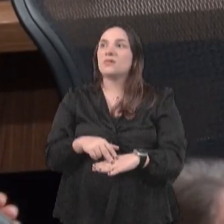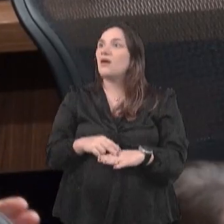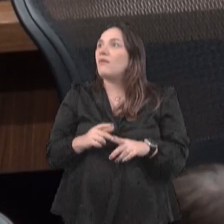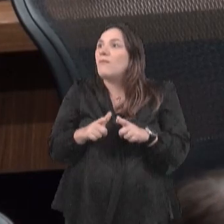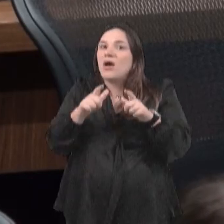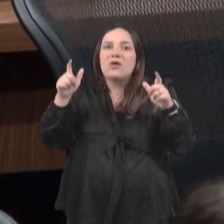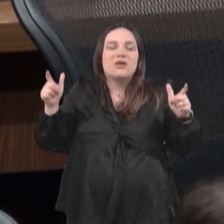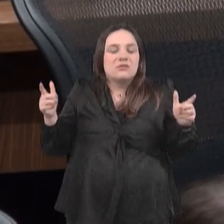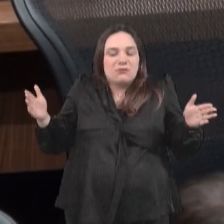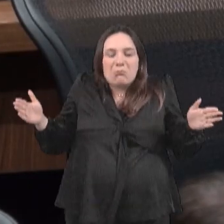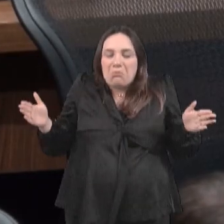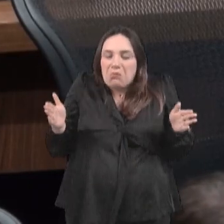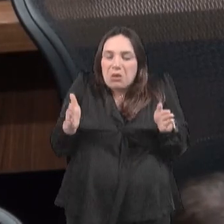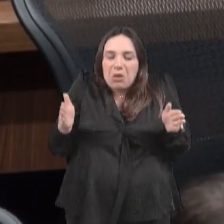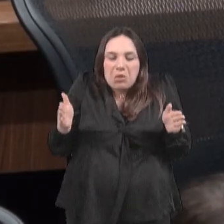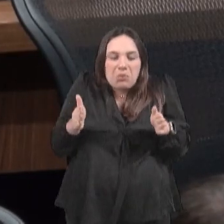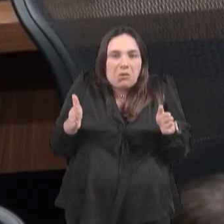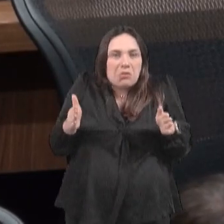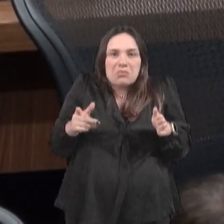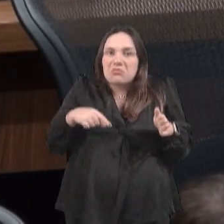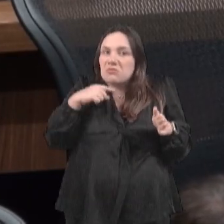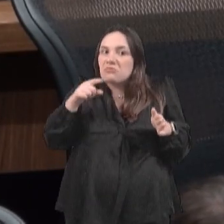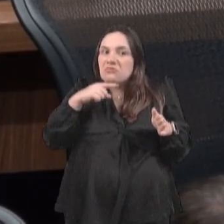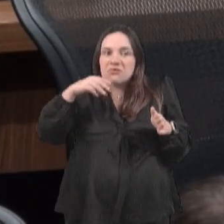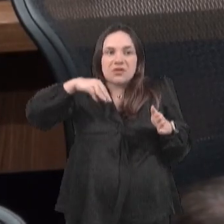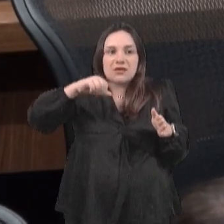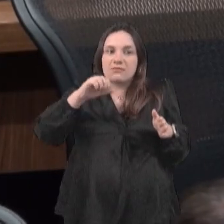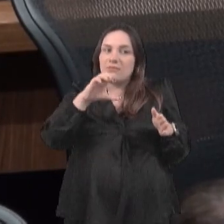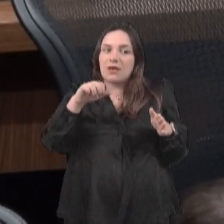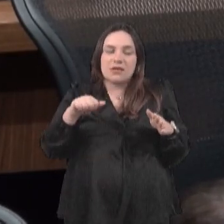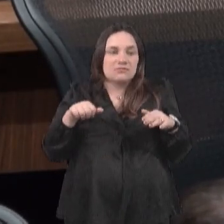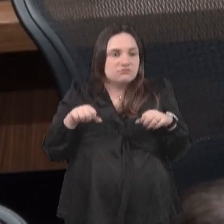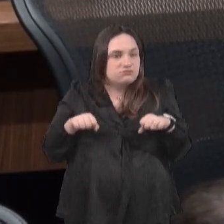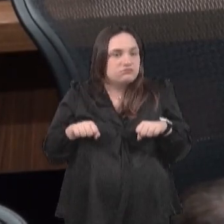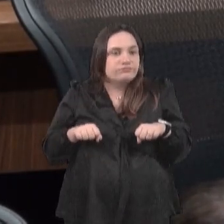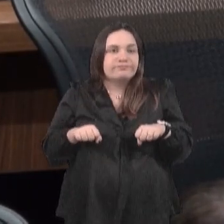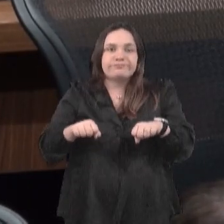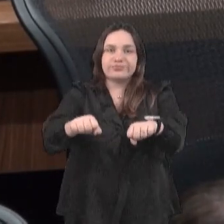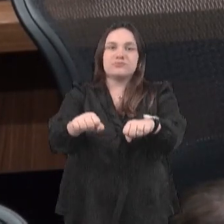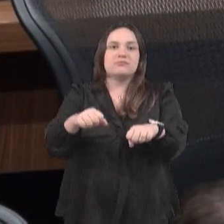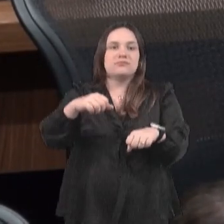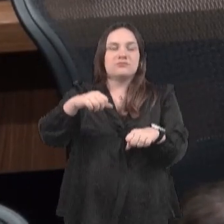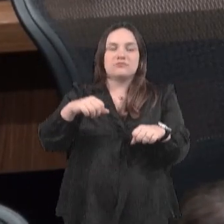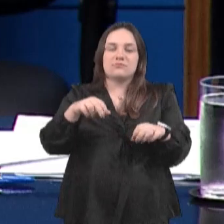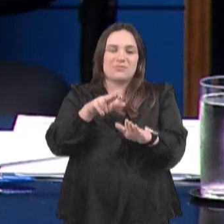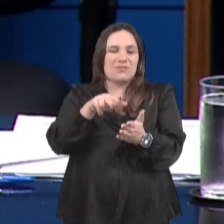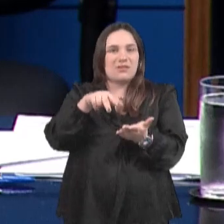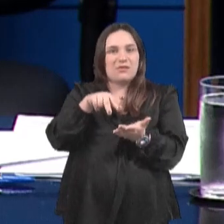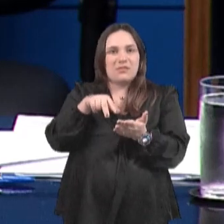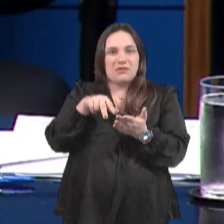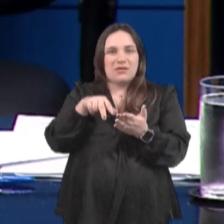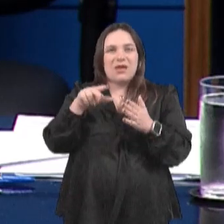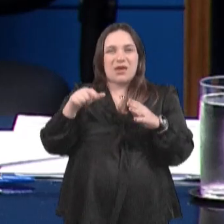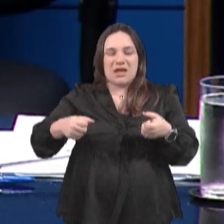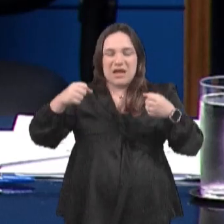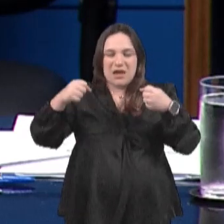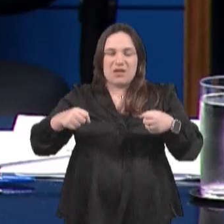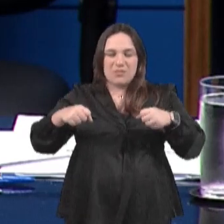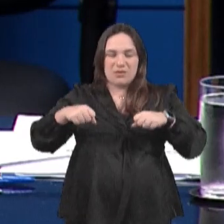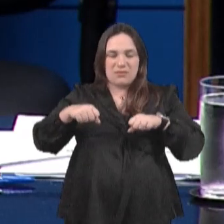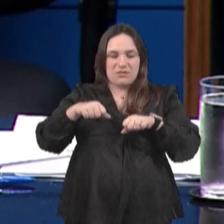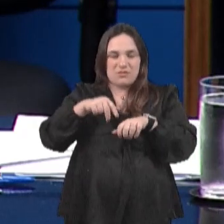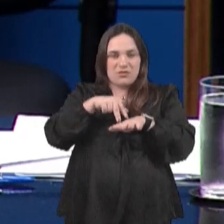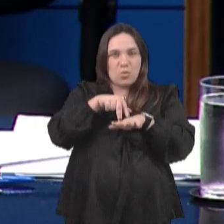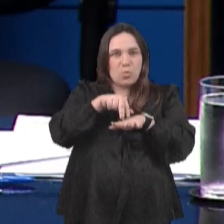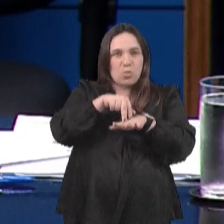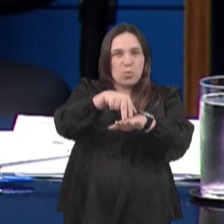grande maioria dos edifícios, não comporta uma máquina. Não comporta uma máquina. Então, isso é extremamente preocupante. Então,